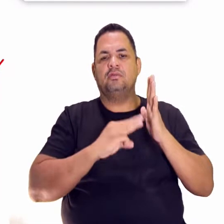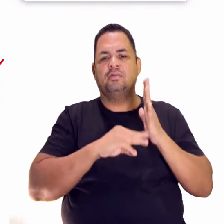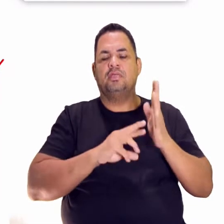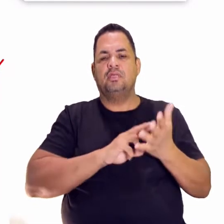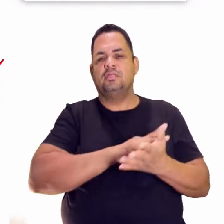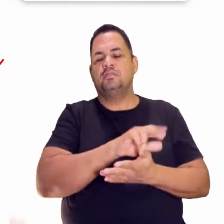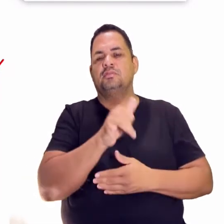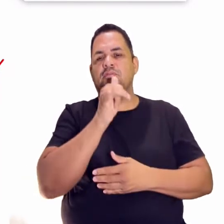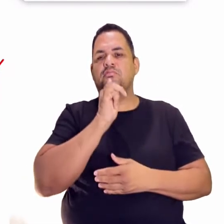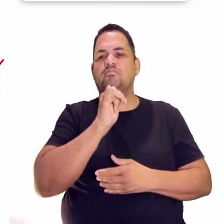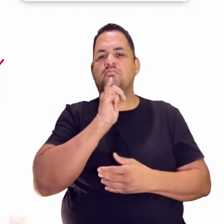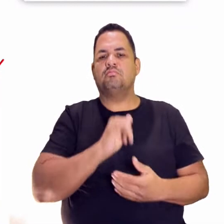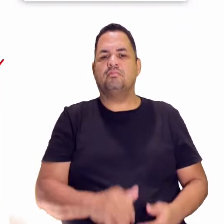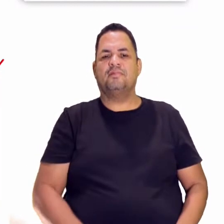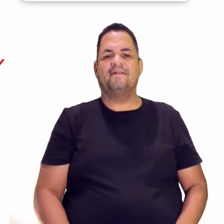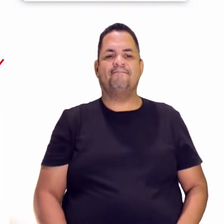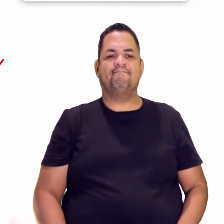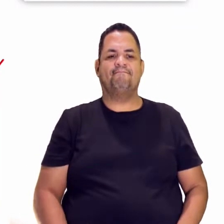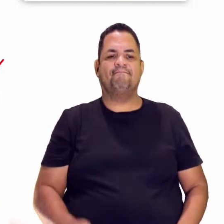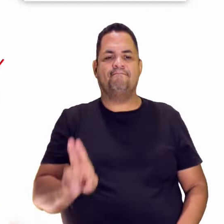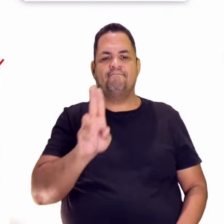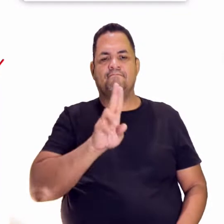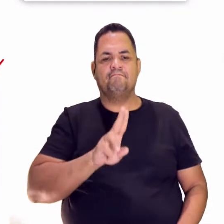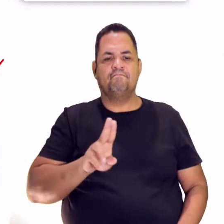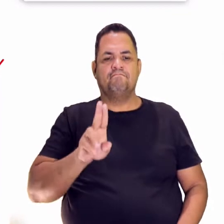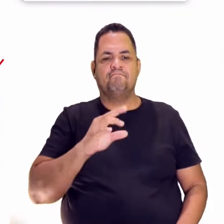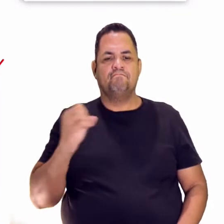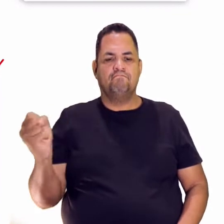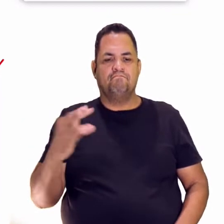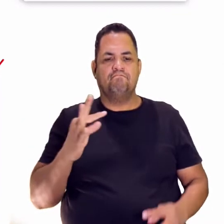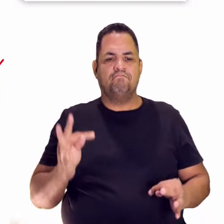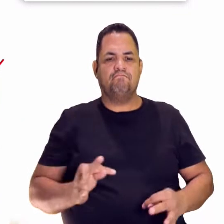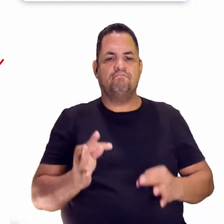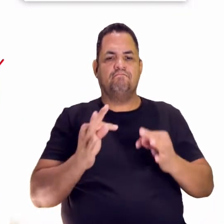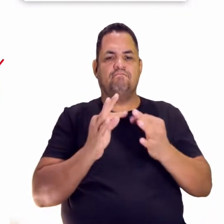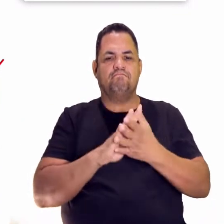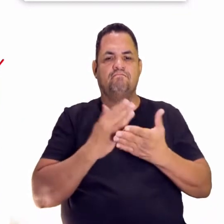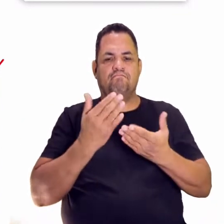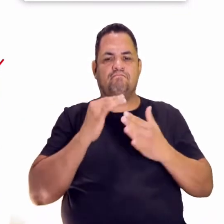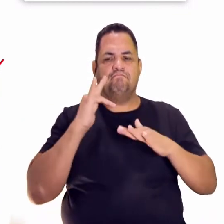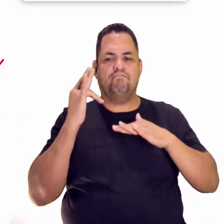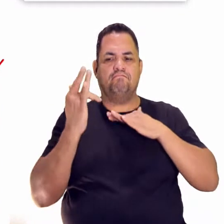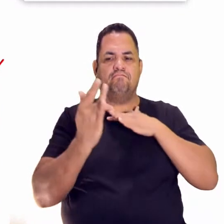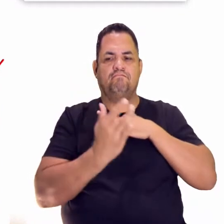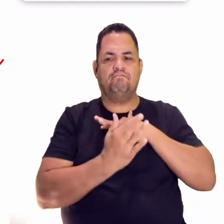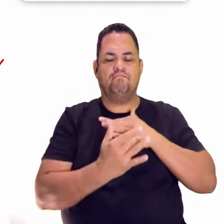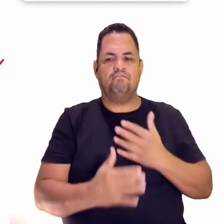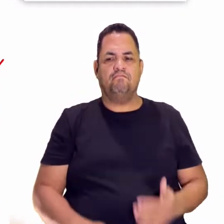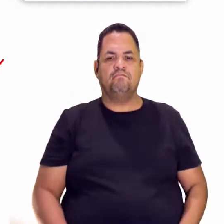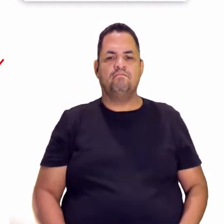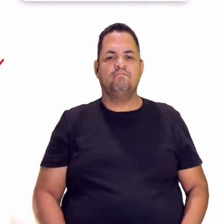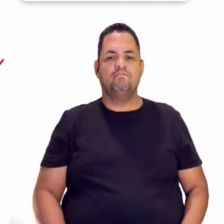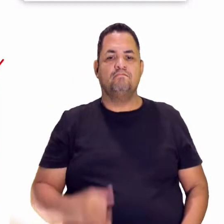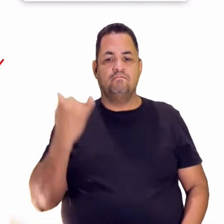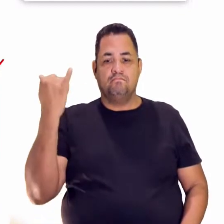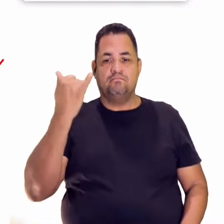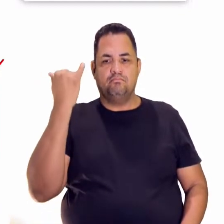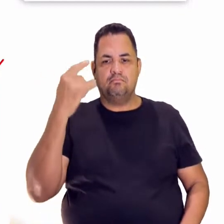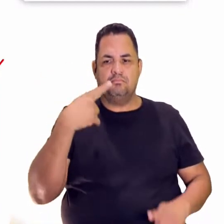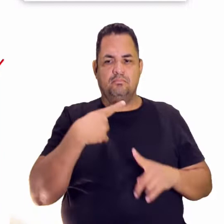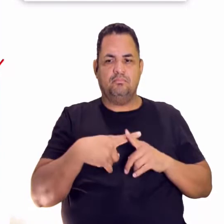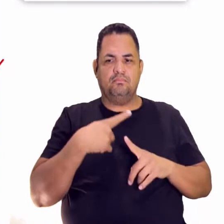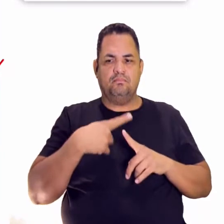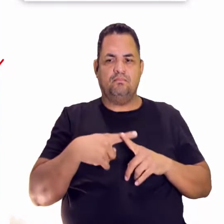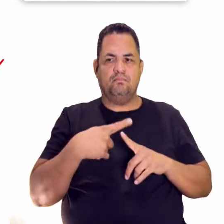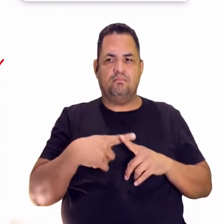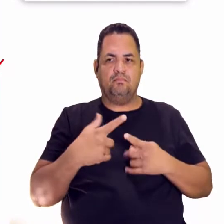exemplos. O uso de novas tecnologias e mídias, isso aqui é altamente importante,